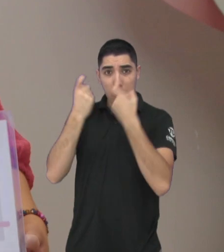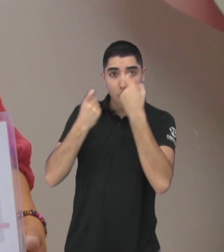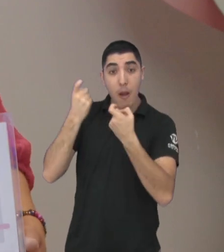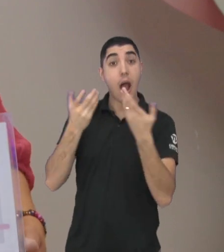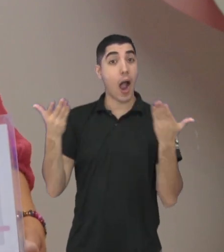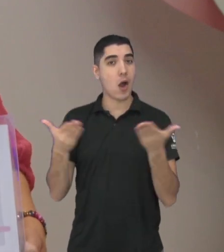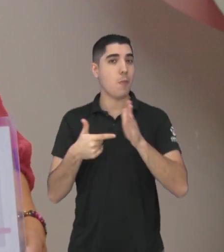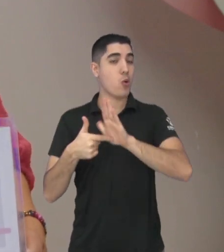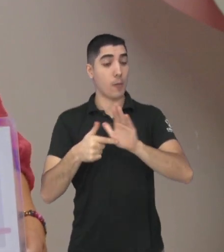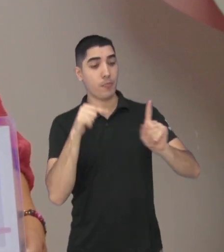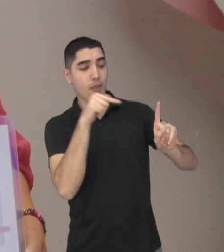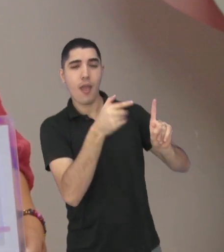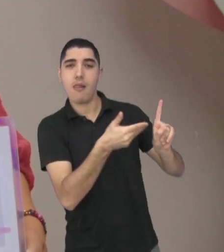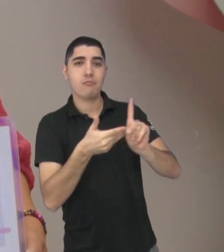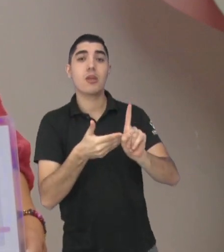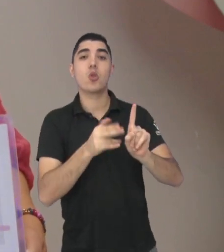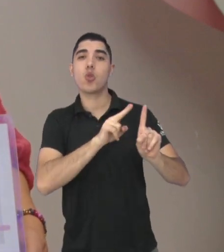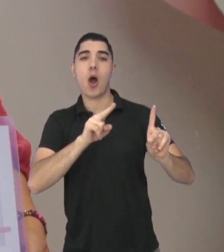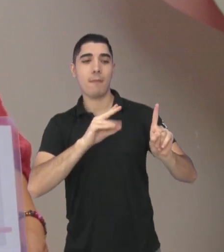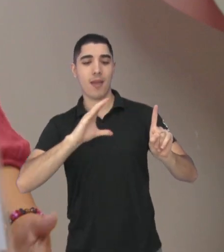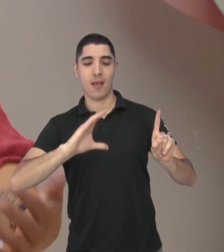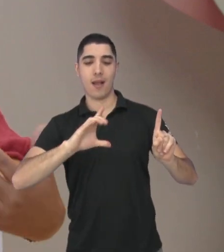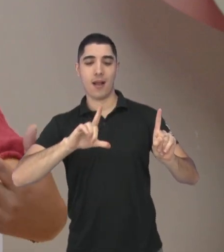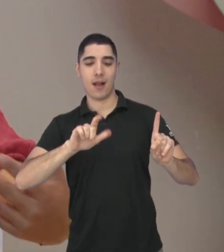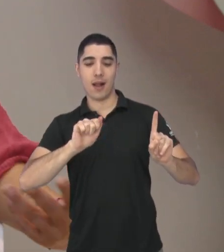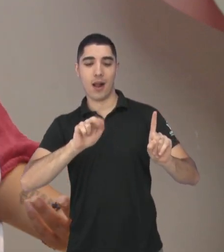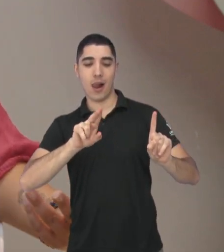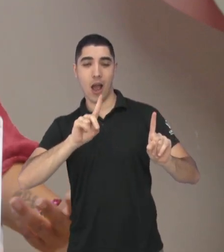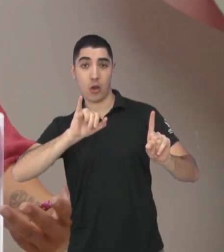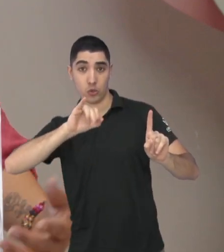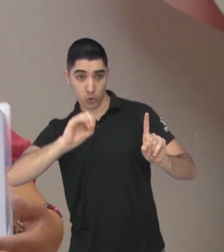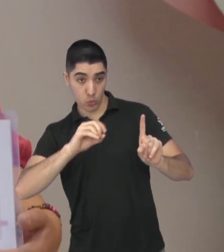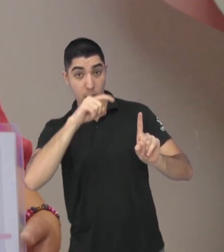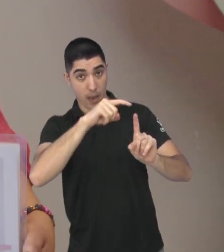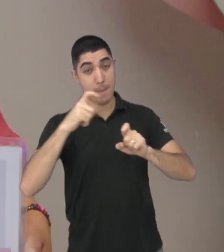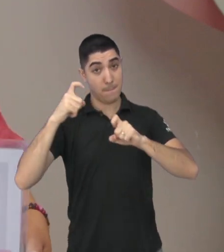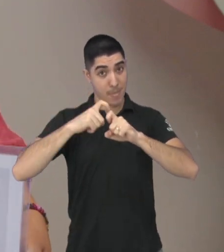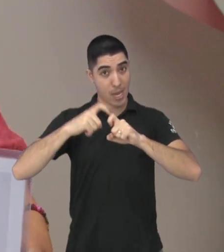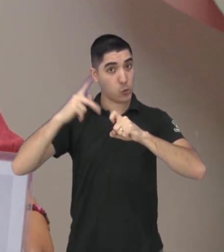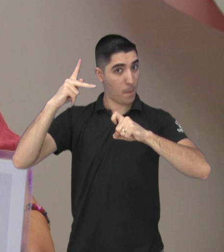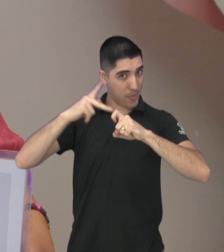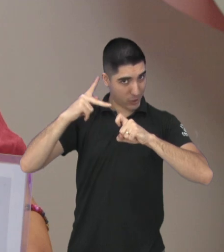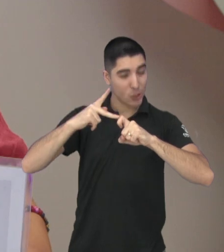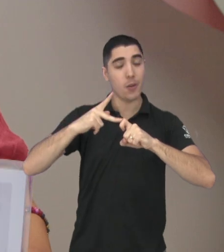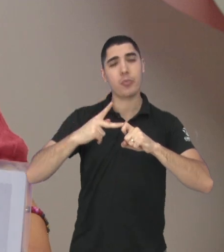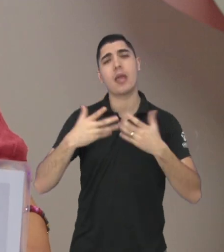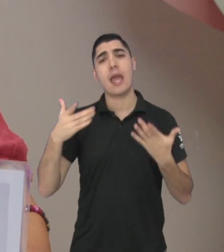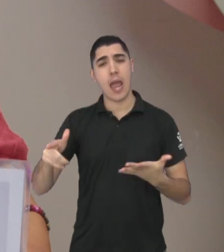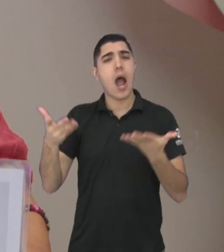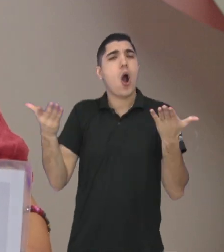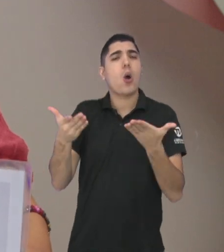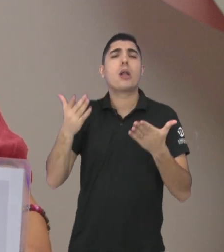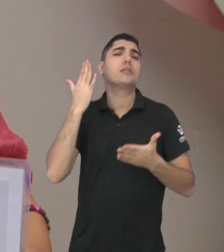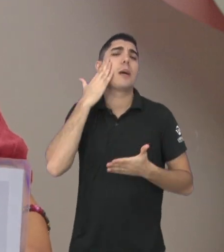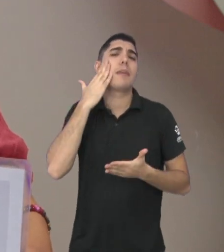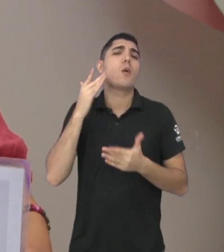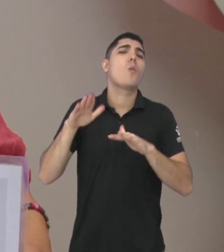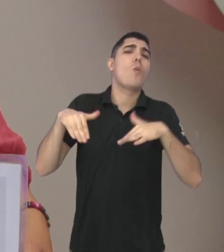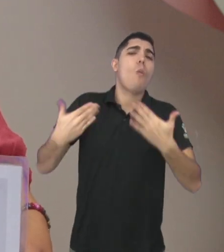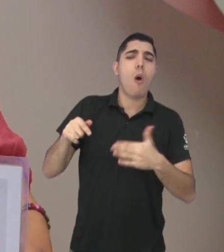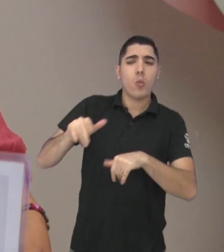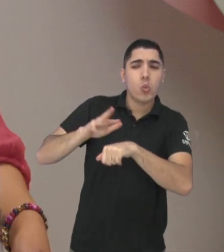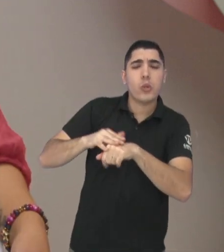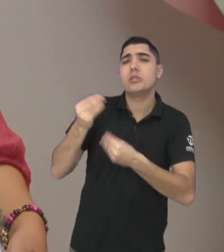pequenos é o pediatra Cláudio Cunha. Mas antes da gente entender quais são essas doenças e principalmente